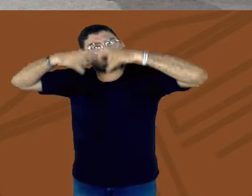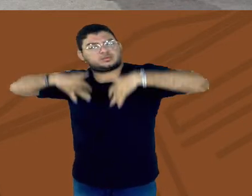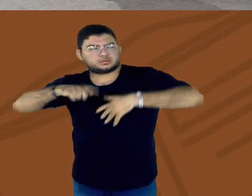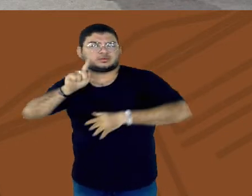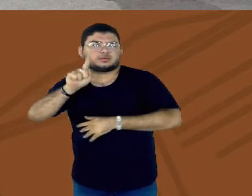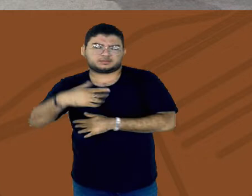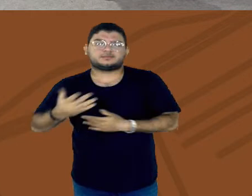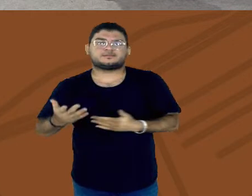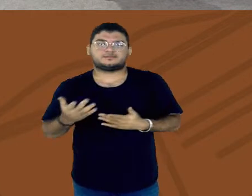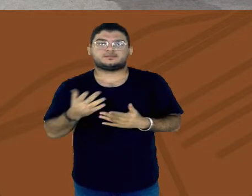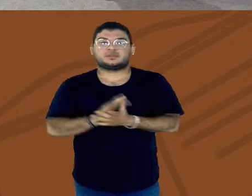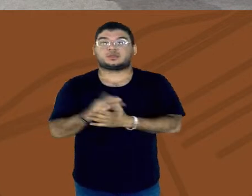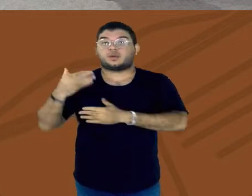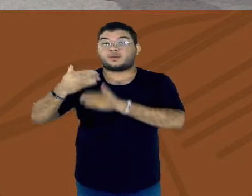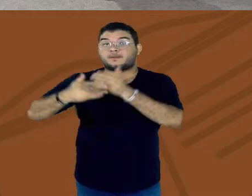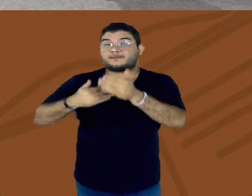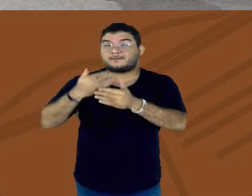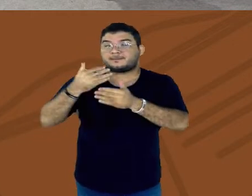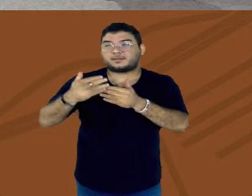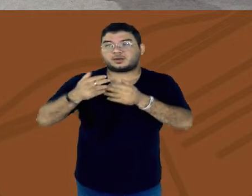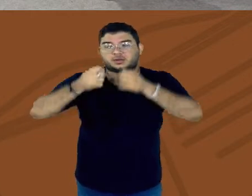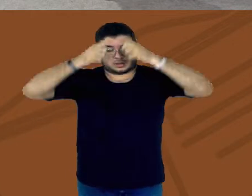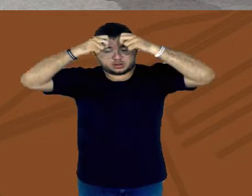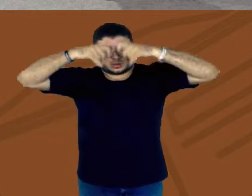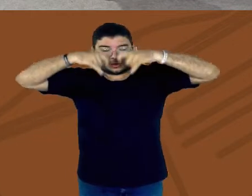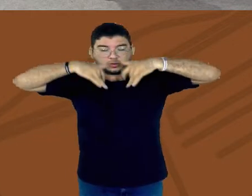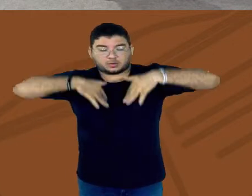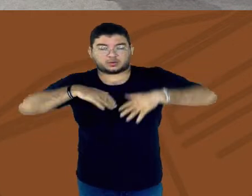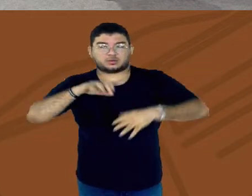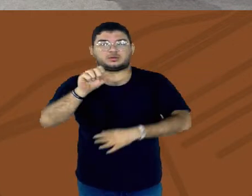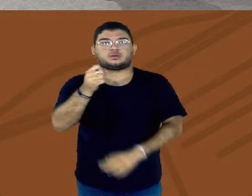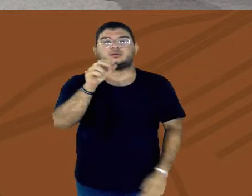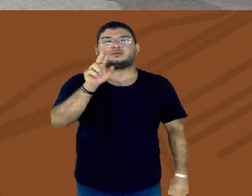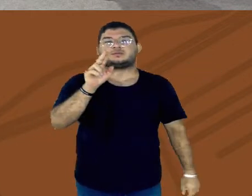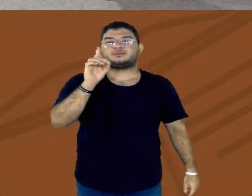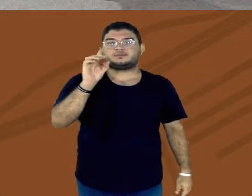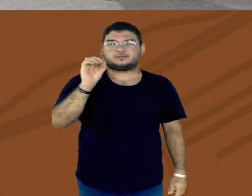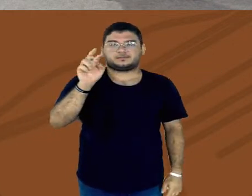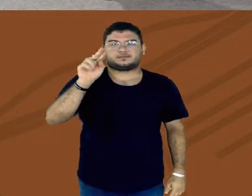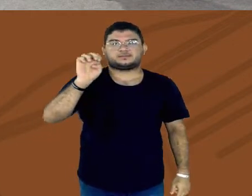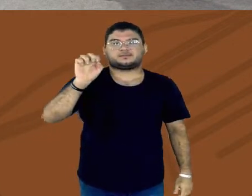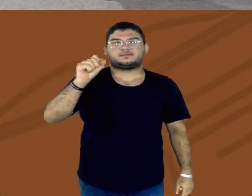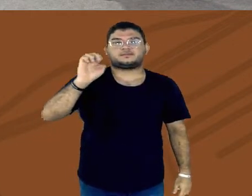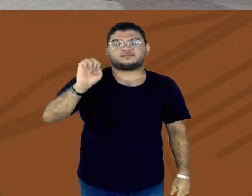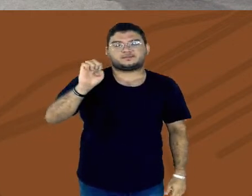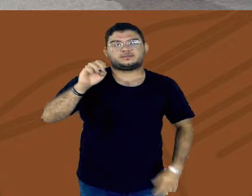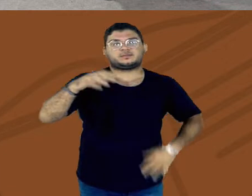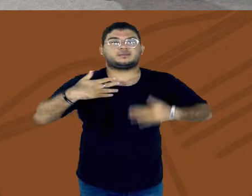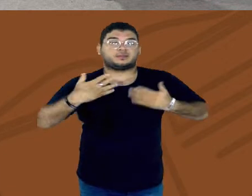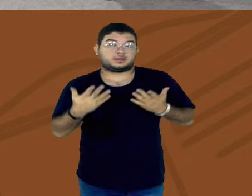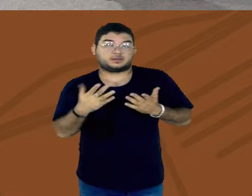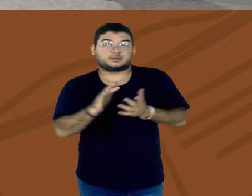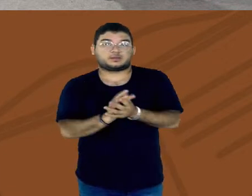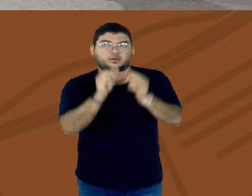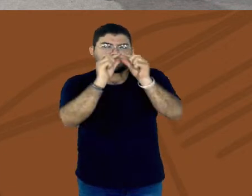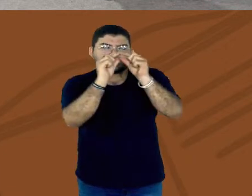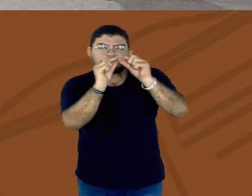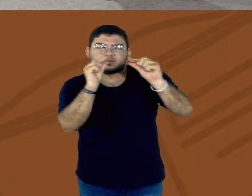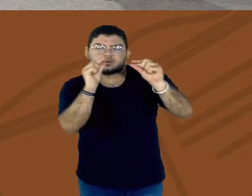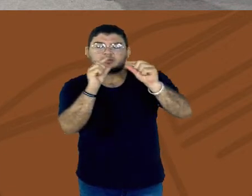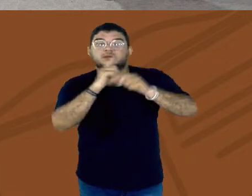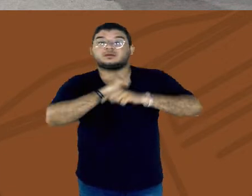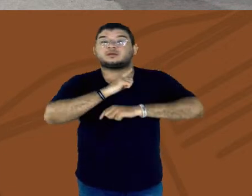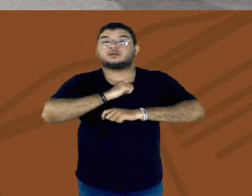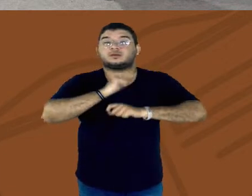suor. O processo, quando nós estamos transpirando, chama-se sudorese. Então, por meio de ductos,